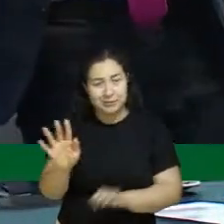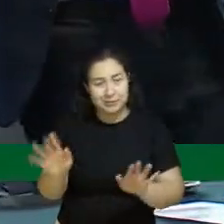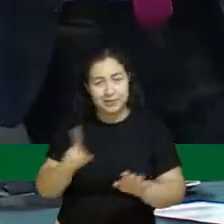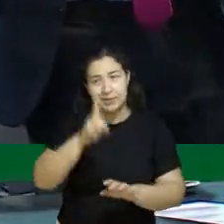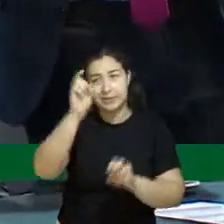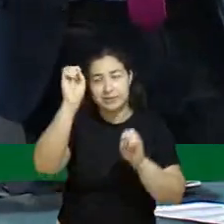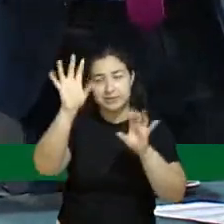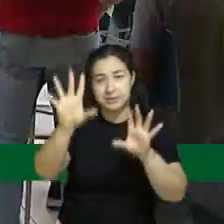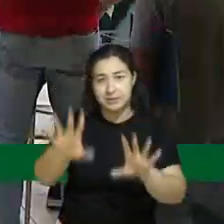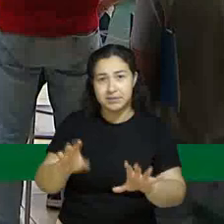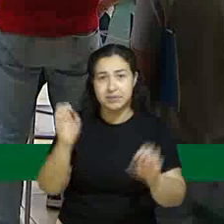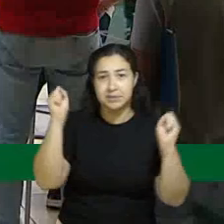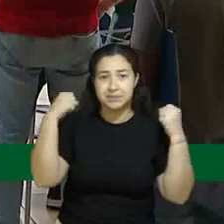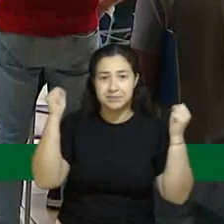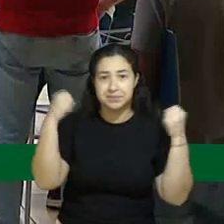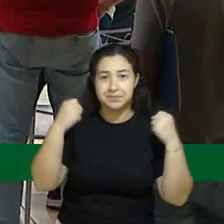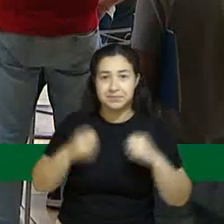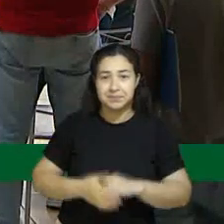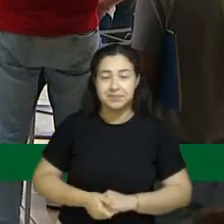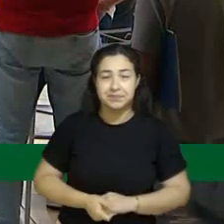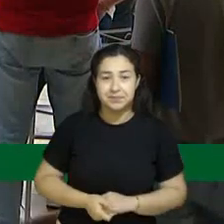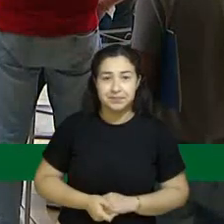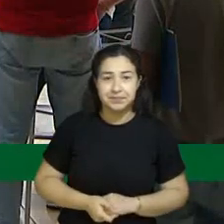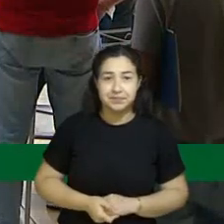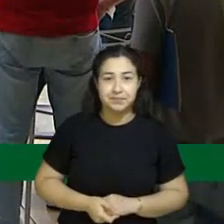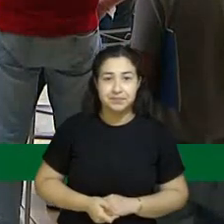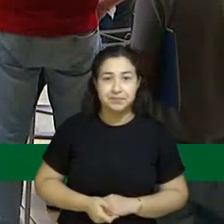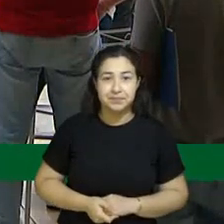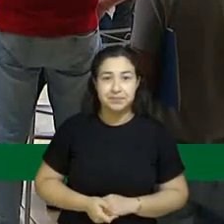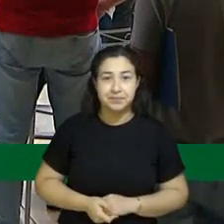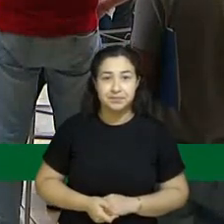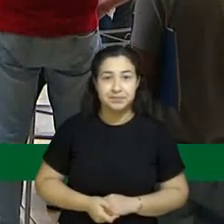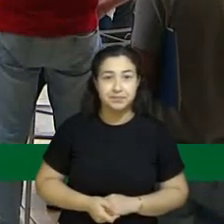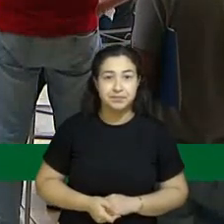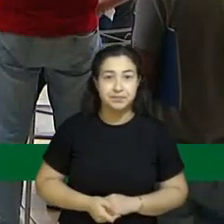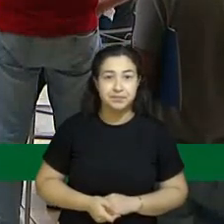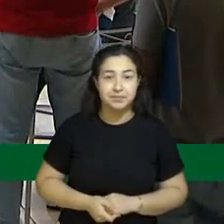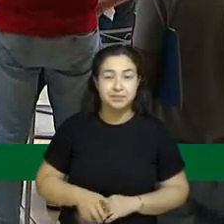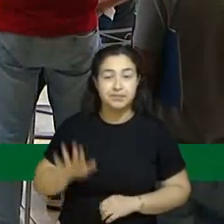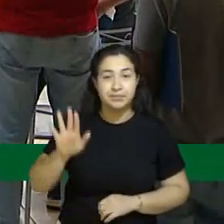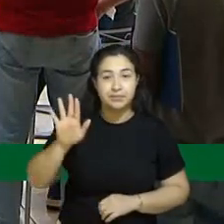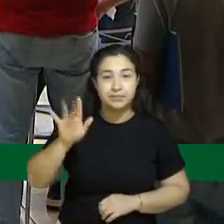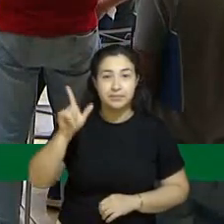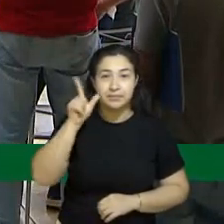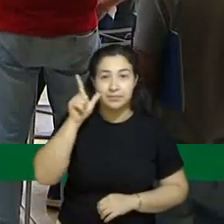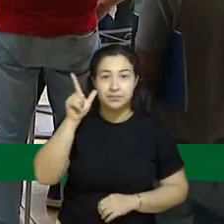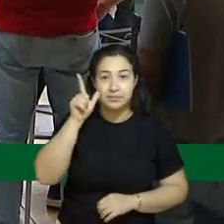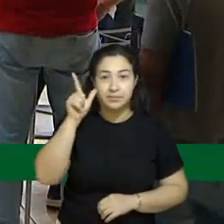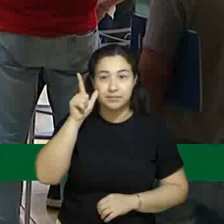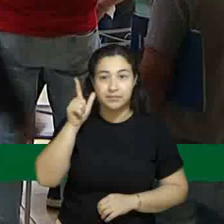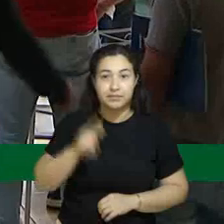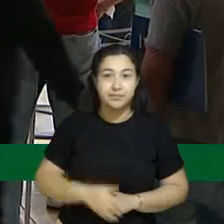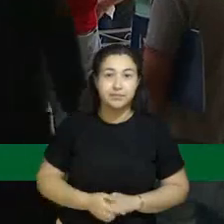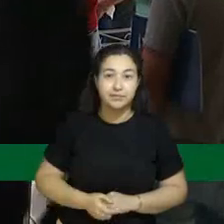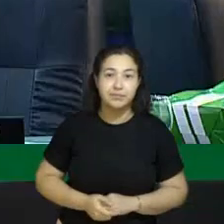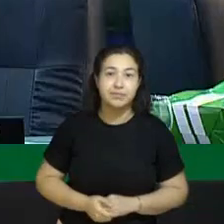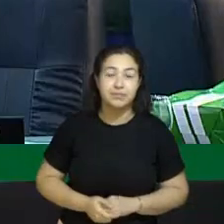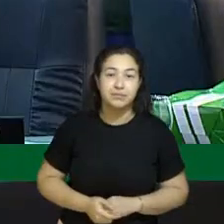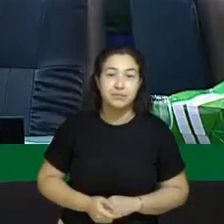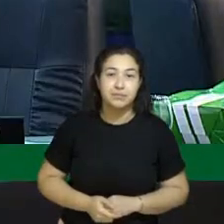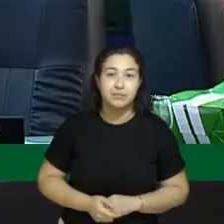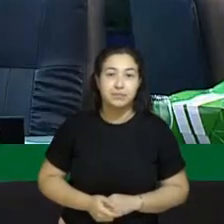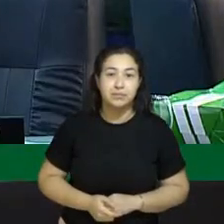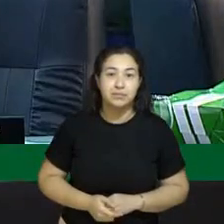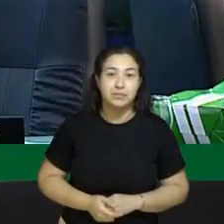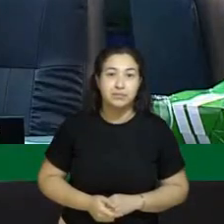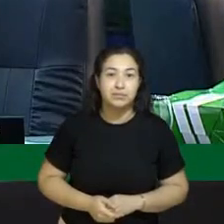abençoe Chapecó. Amém. Deputada Luciane Carminati. Uma questão de ordem, senhor presidente. Eu quero,